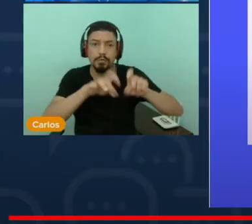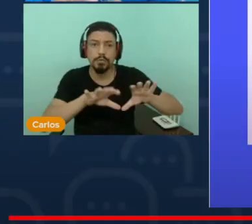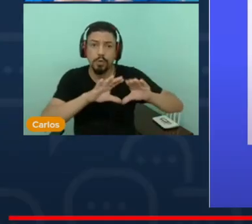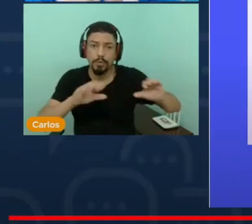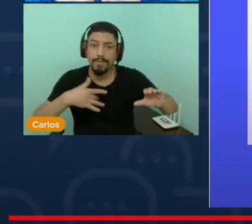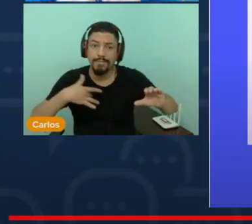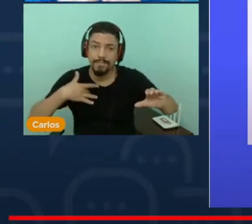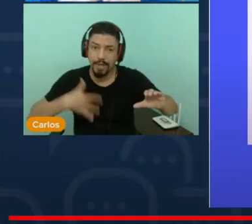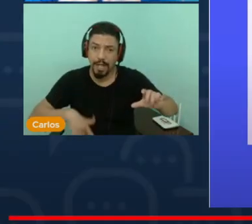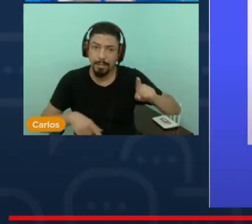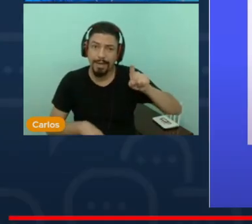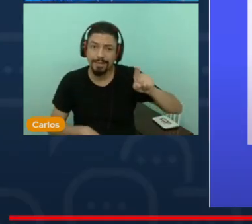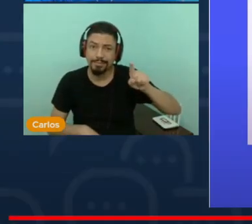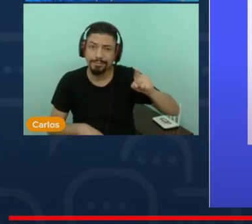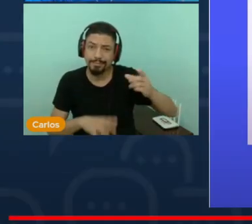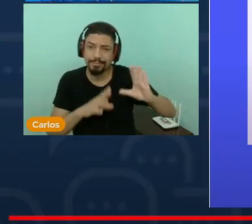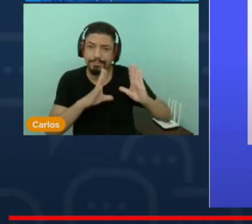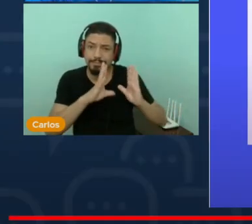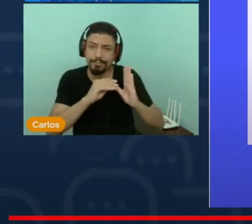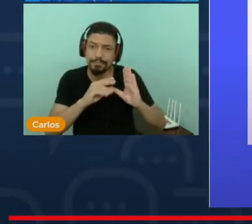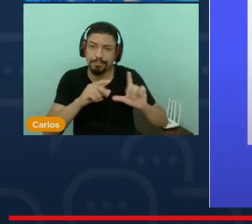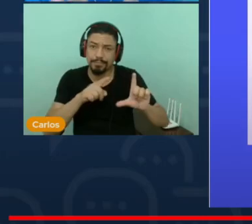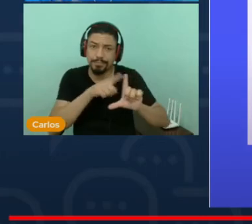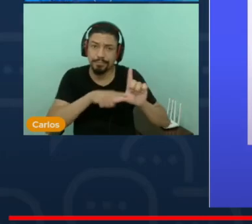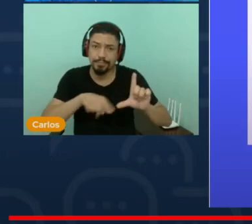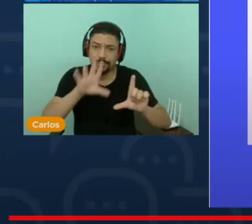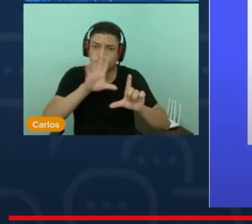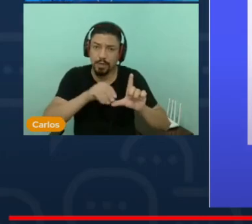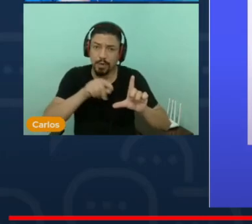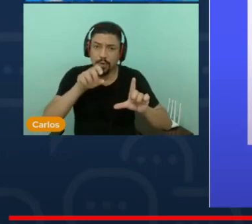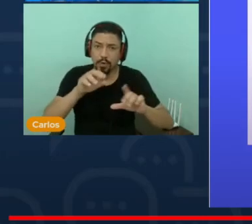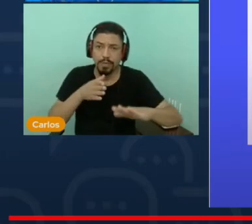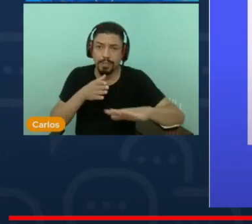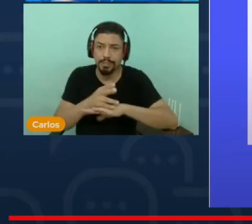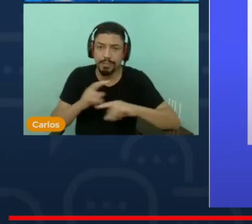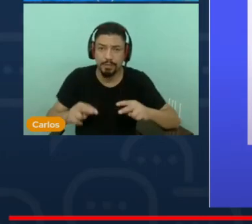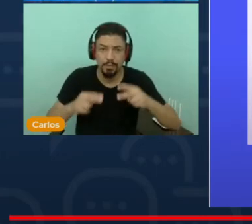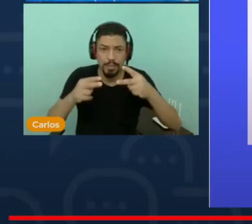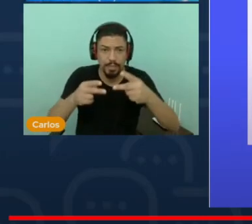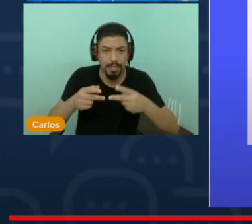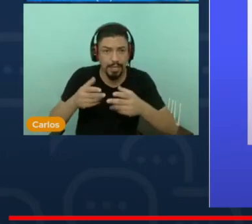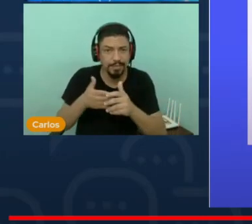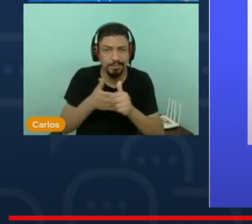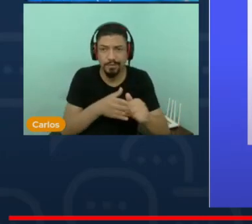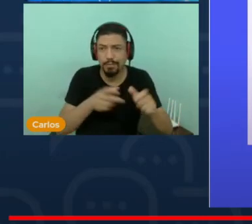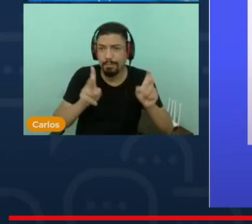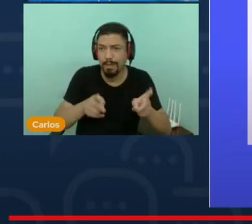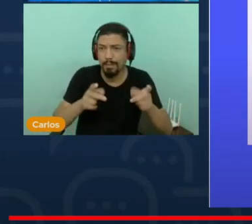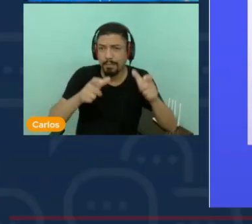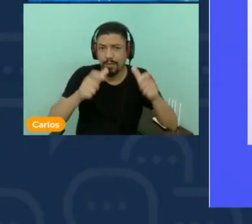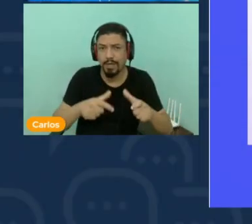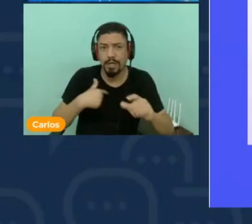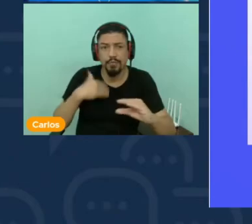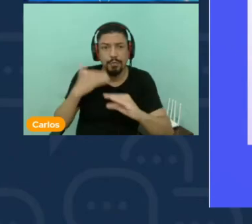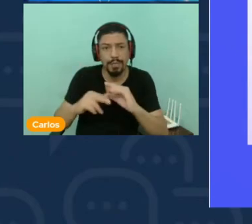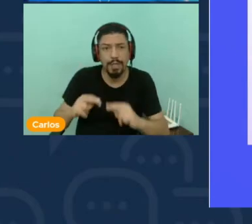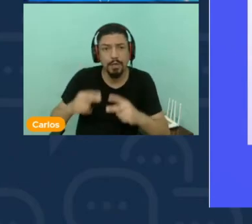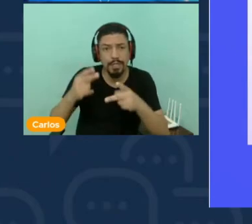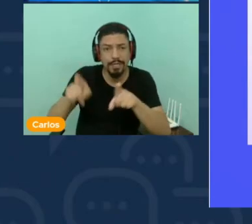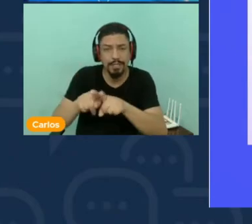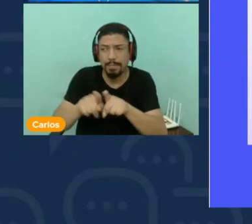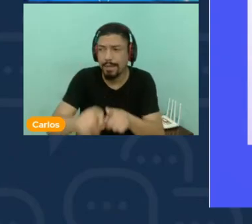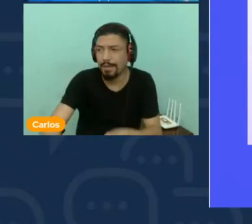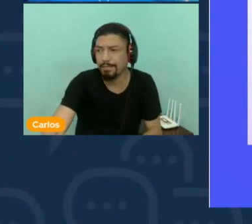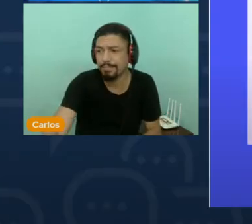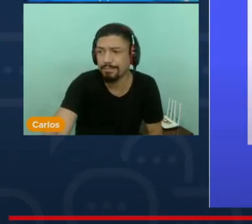super a pena escanear esse QR Code ou acessar esse link, né, que leva para o mesmo lugar. Eu vou colocar o link também